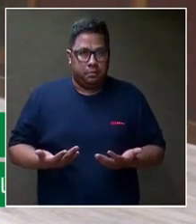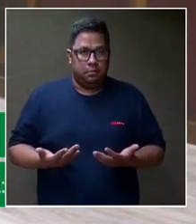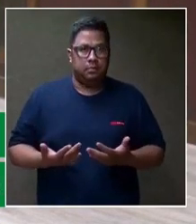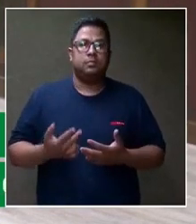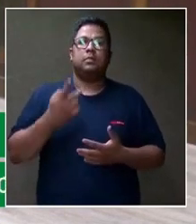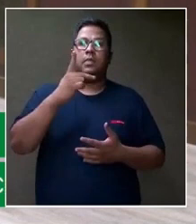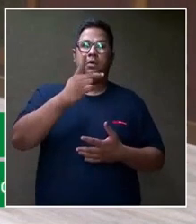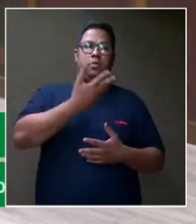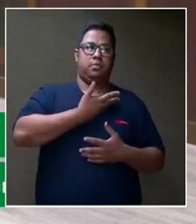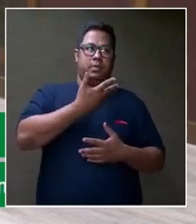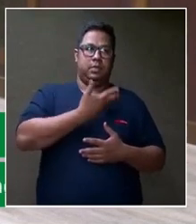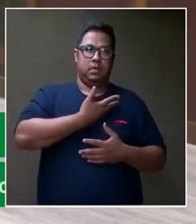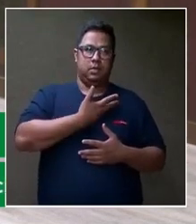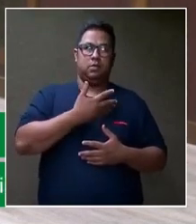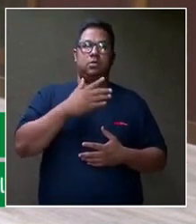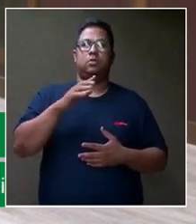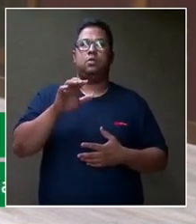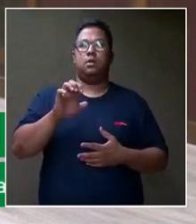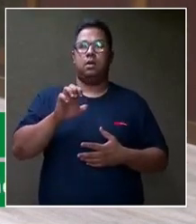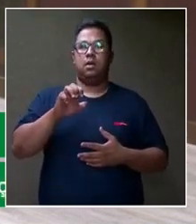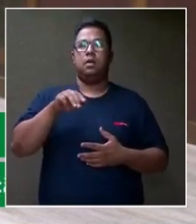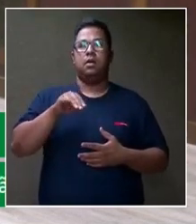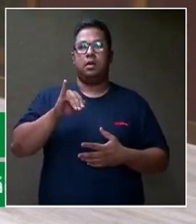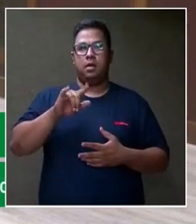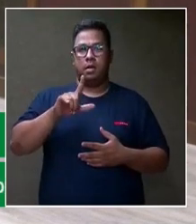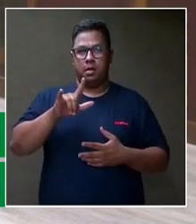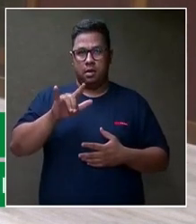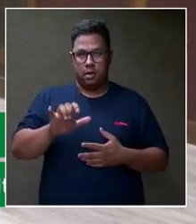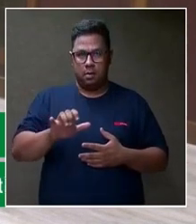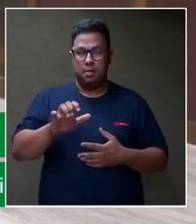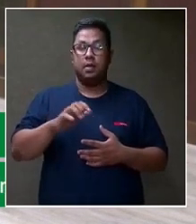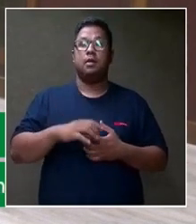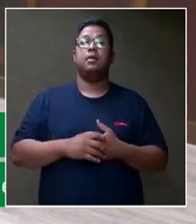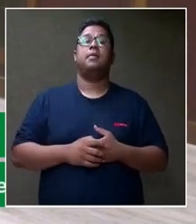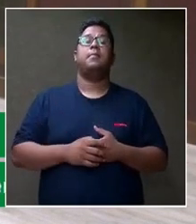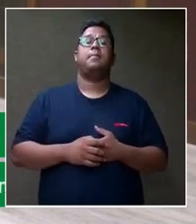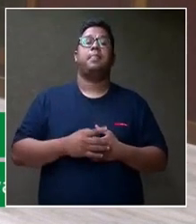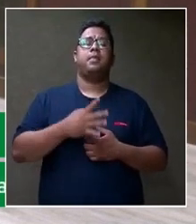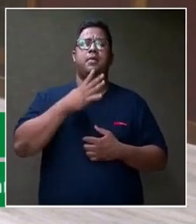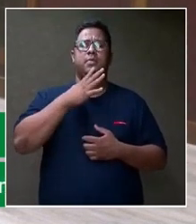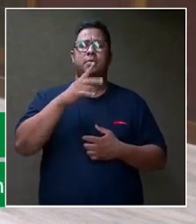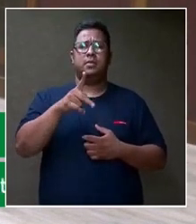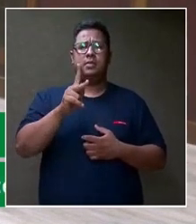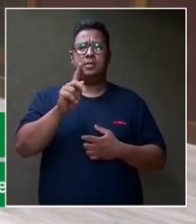da sua amizade com a Emily, ali, que resvalou, conheceu o Cássio,